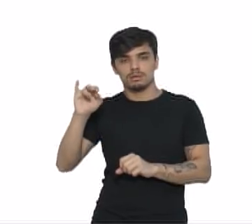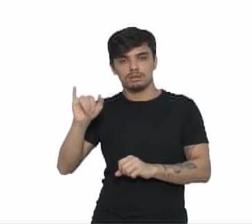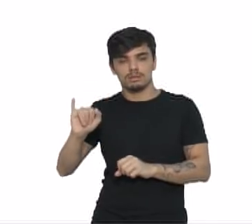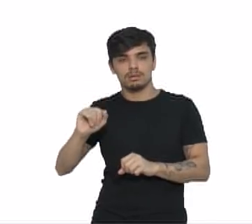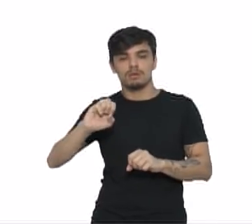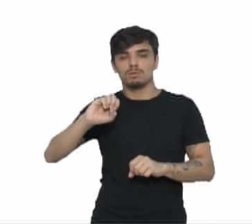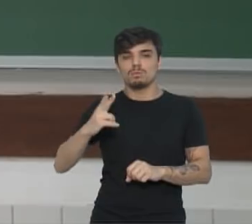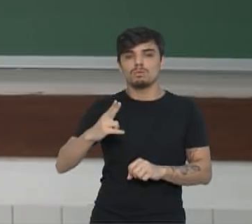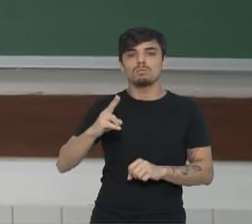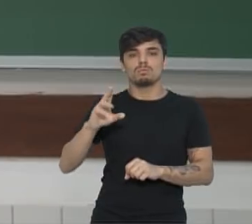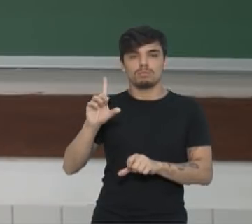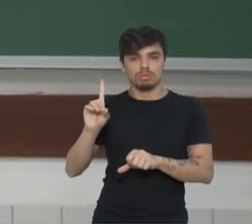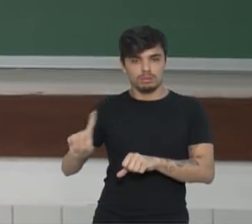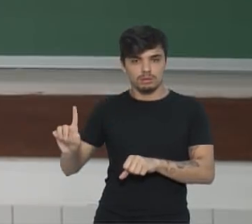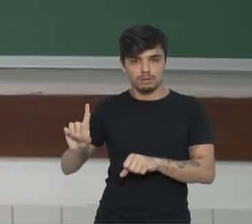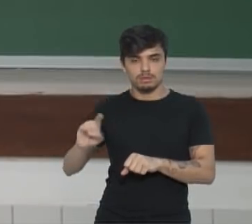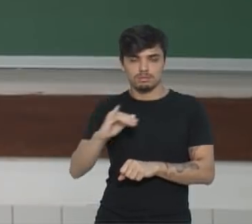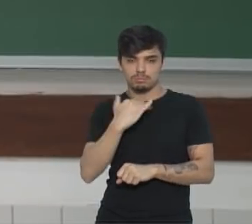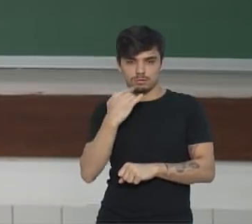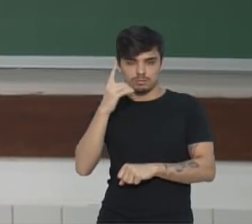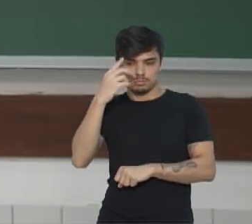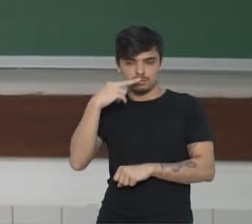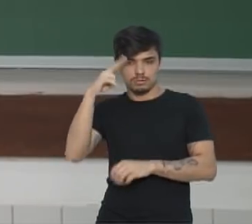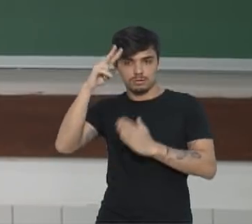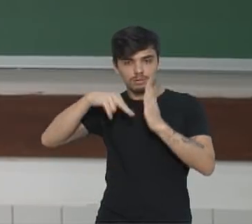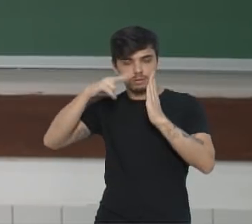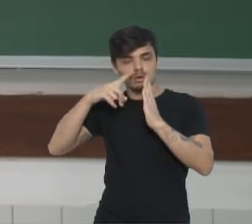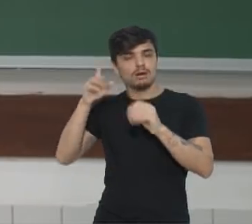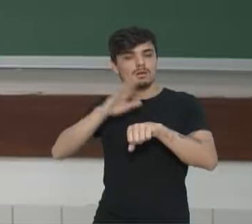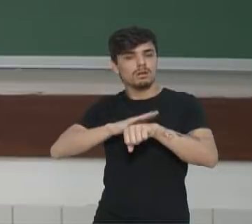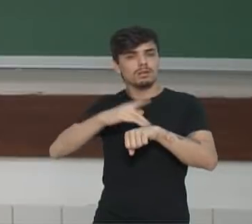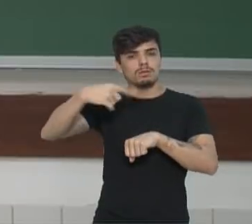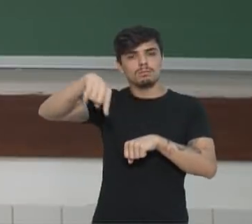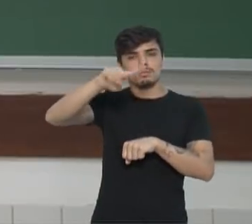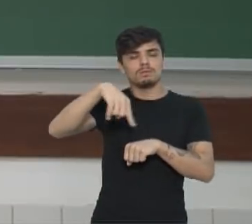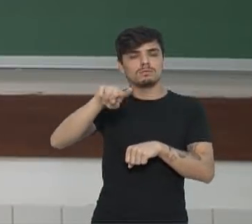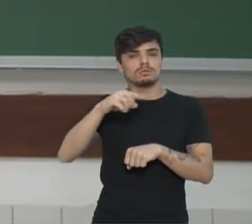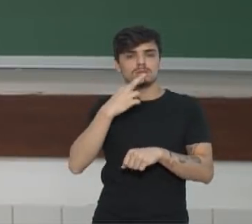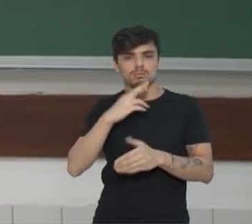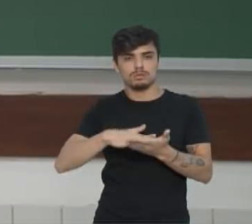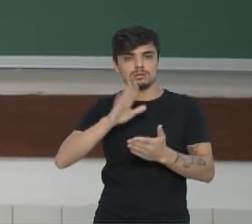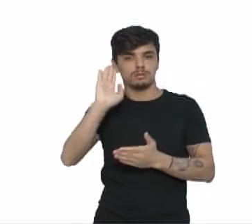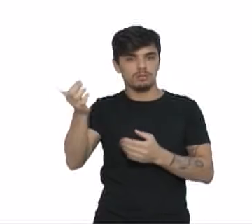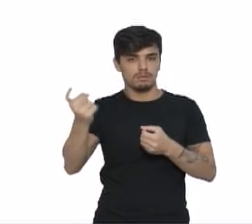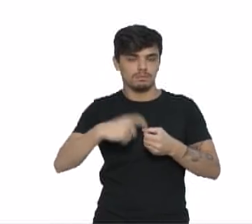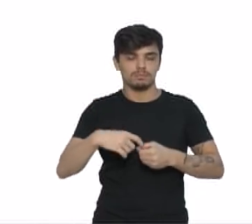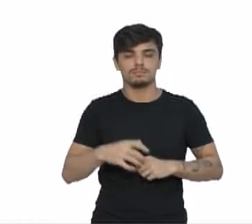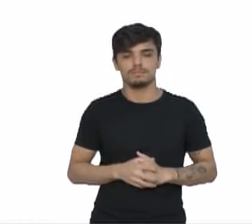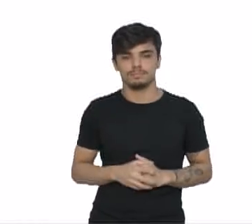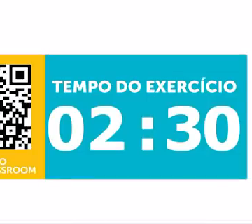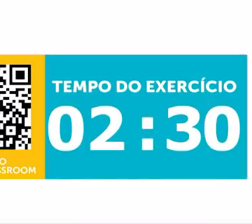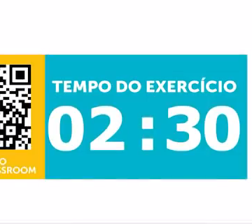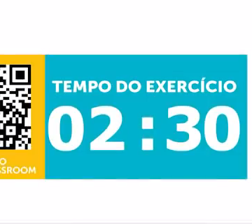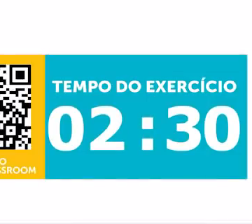assassinato do líder Jean-Paul Marat. Vocês têm uns minutinhos para responder e já retornamos.